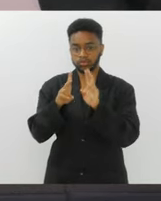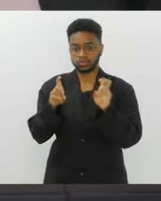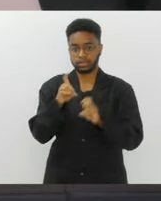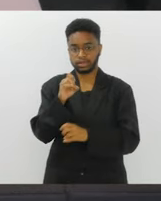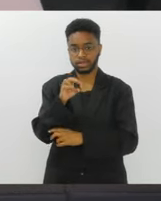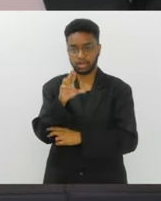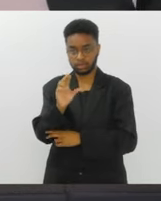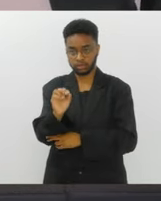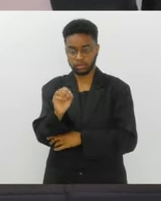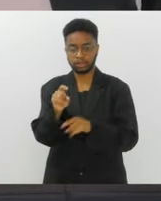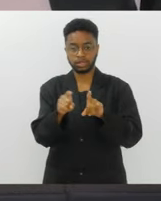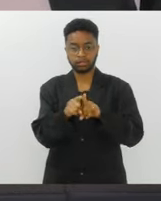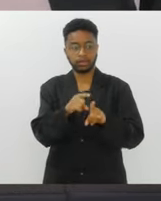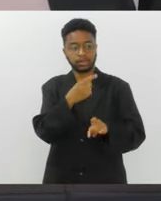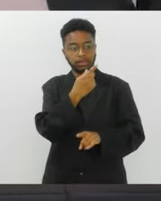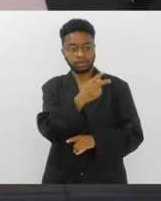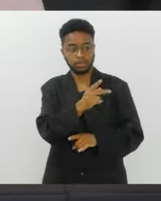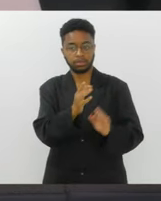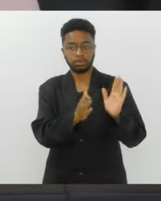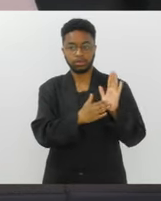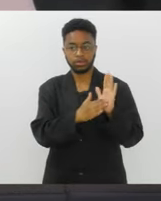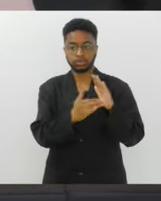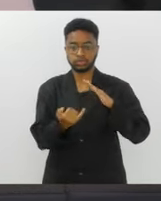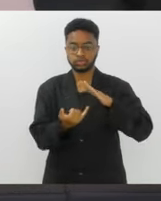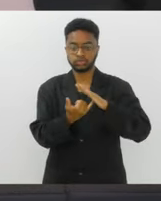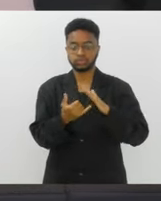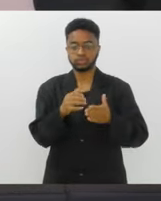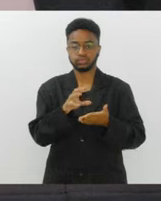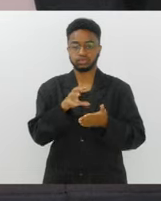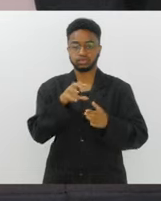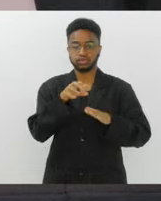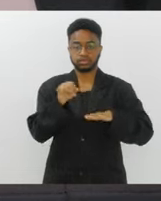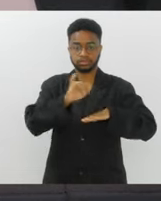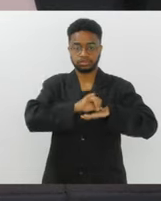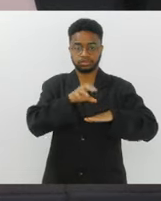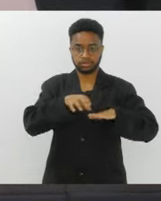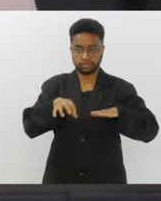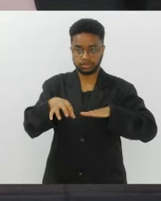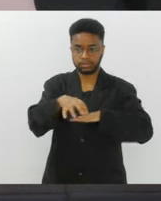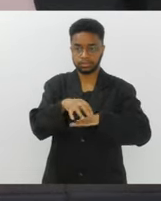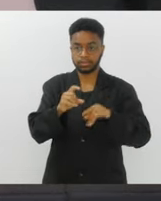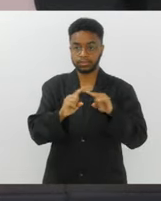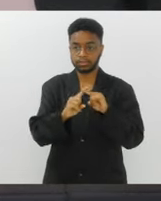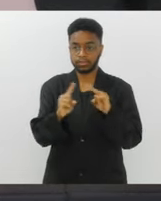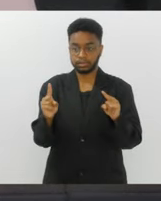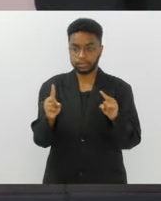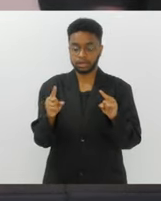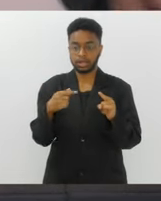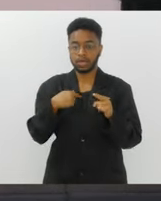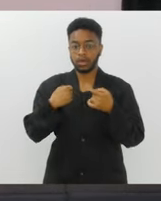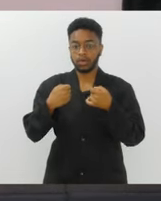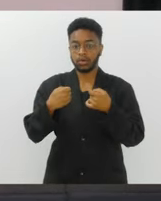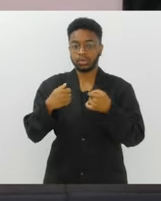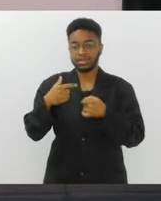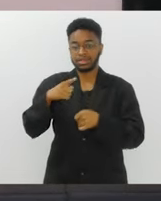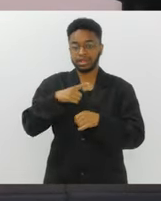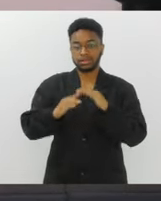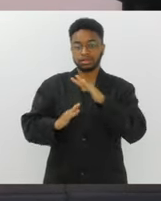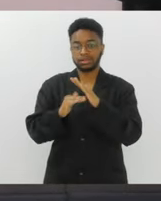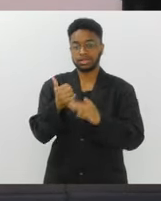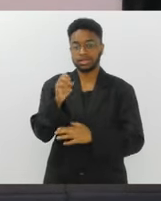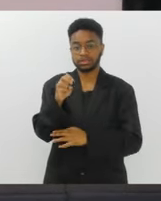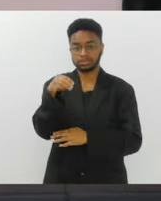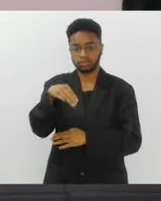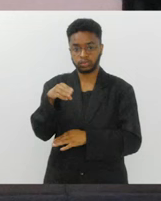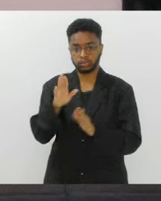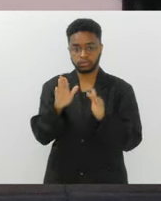DETRO, quanto a proposta do Instituto da Região Metropolitana, etc., etc. Mas eu tenho 15 minutos para fechar